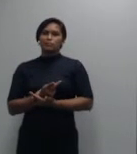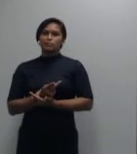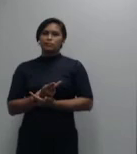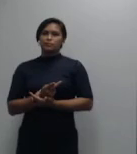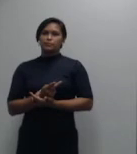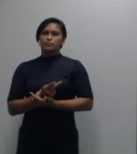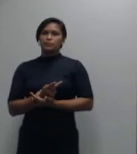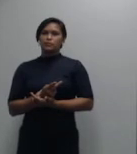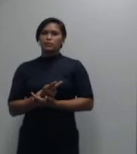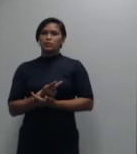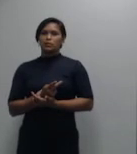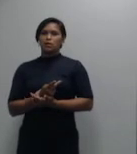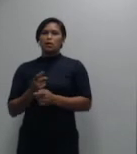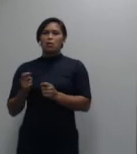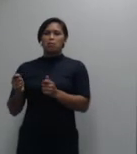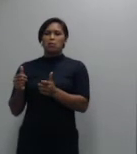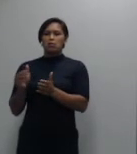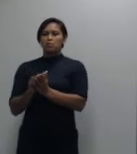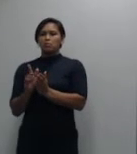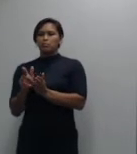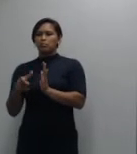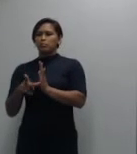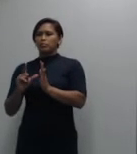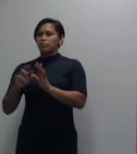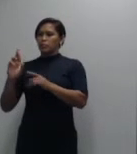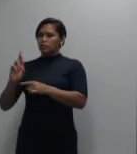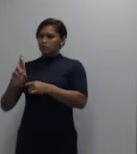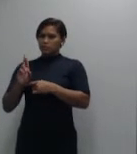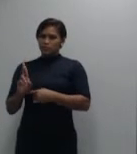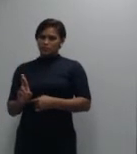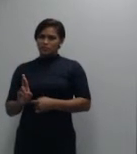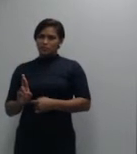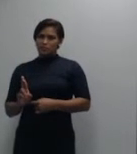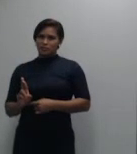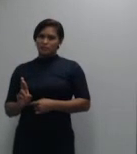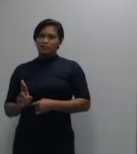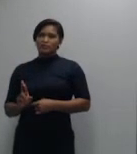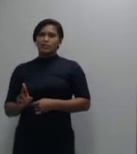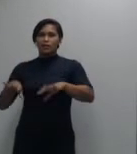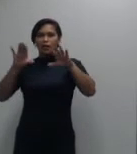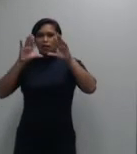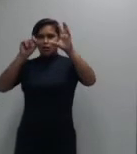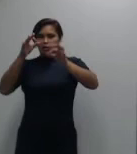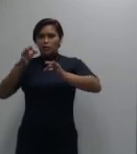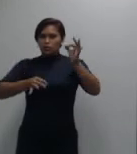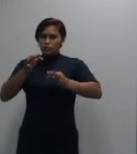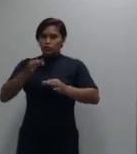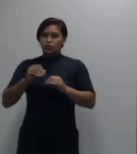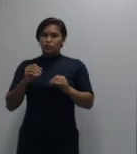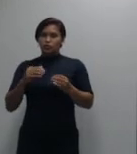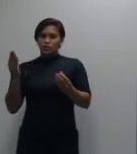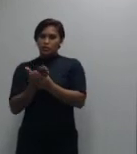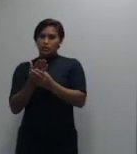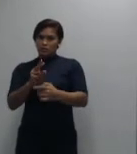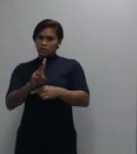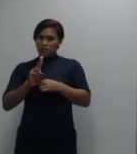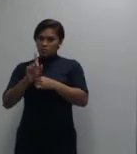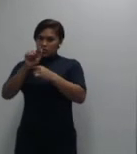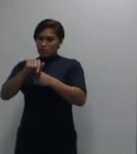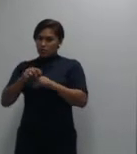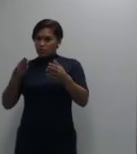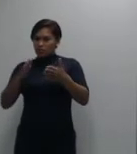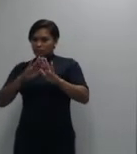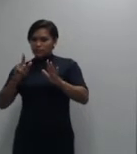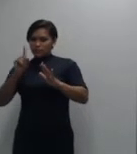pô parte também do relator do Tribunal de Justiça de forma liminar é evidentemente